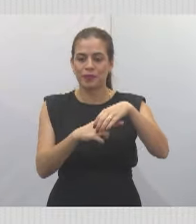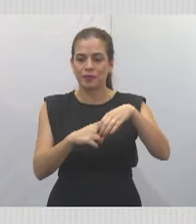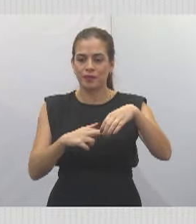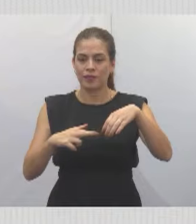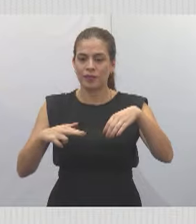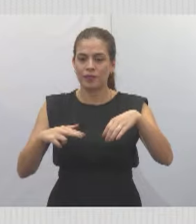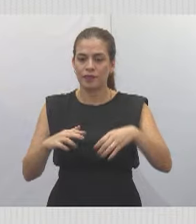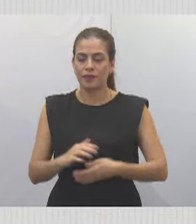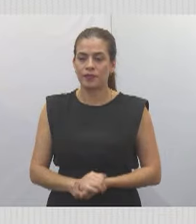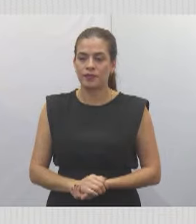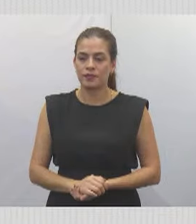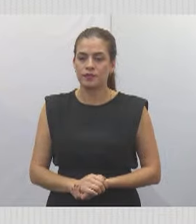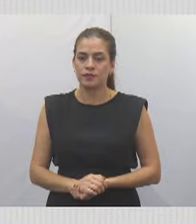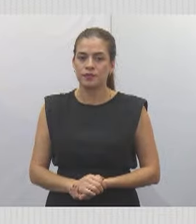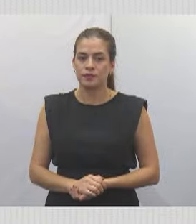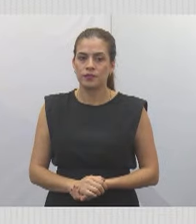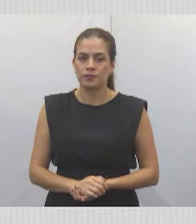slide.